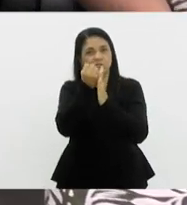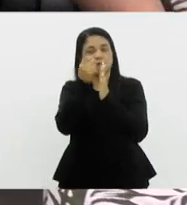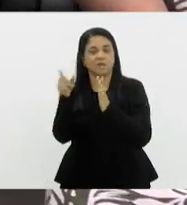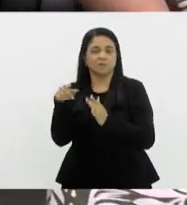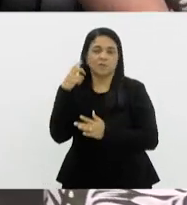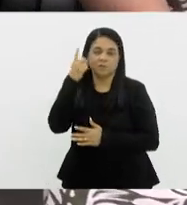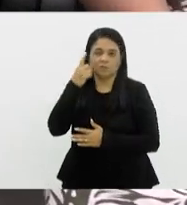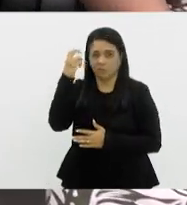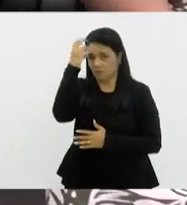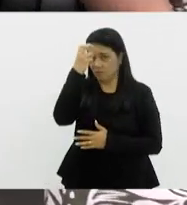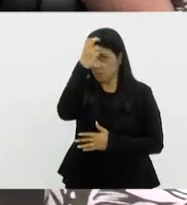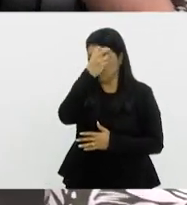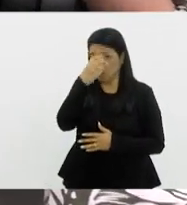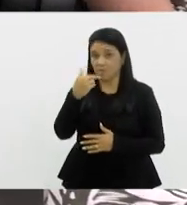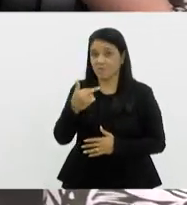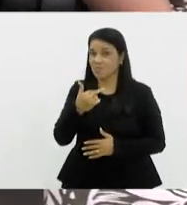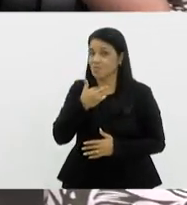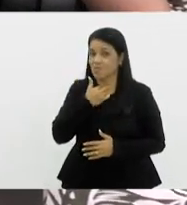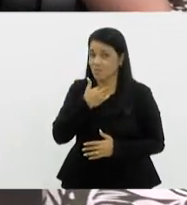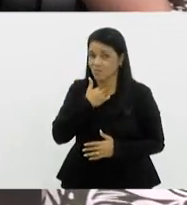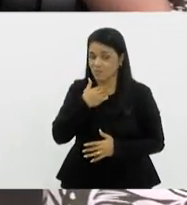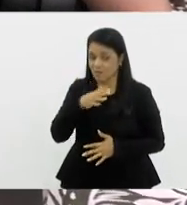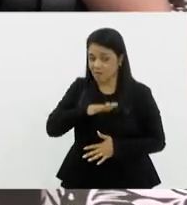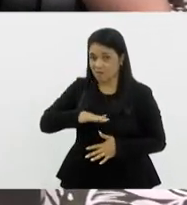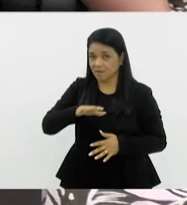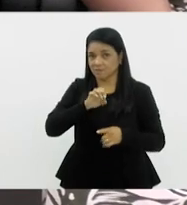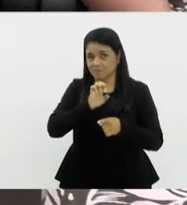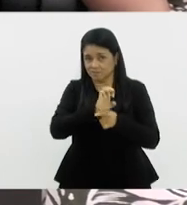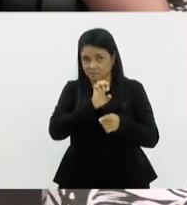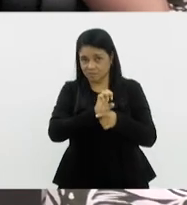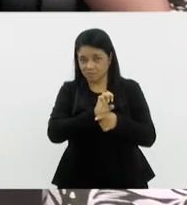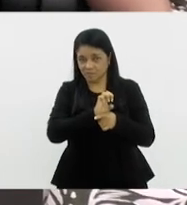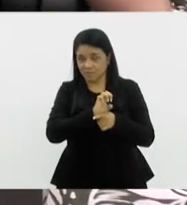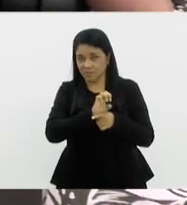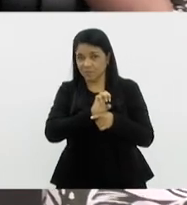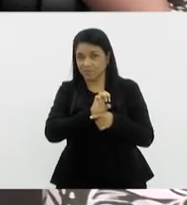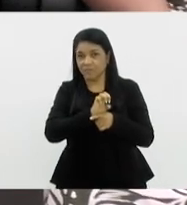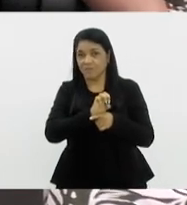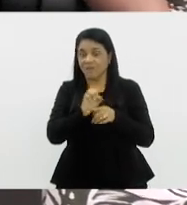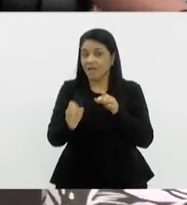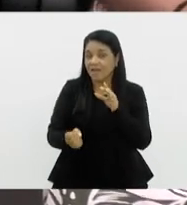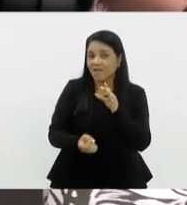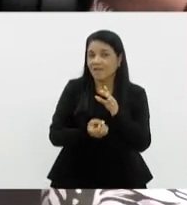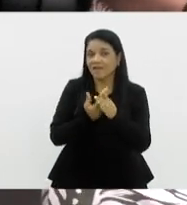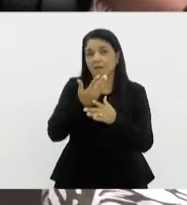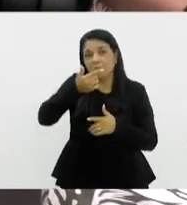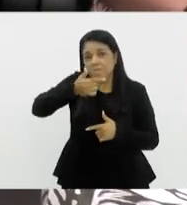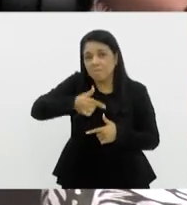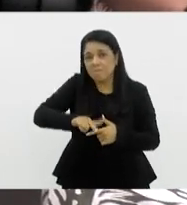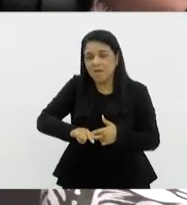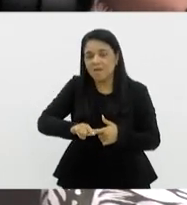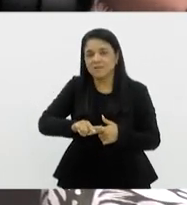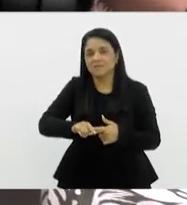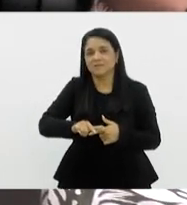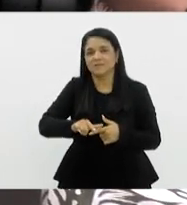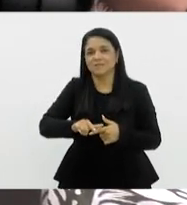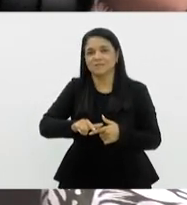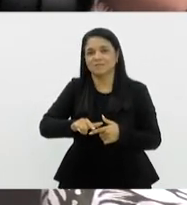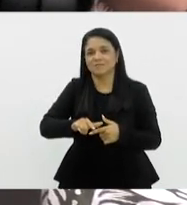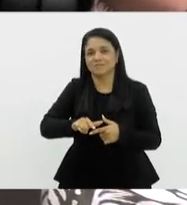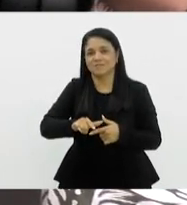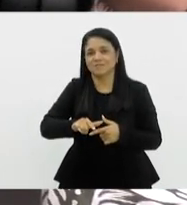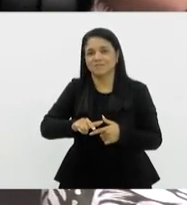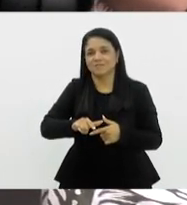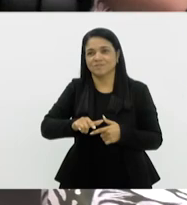Verônica, de que a gente não poderia, em âmbito estadual, criar mais uma figura do ponto de